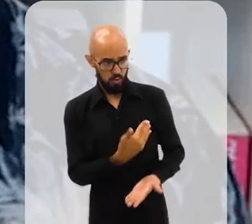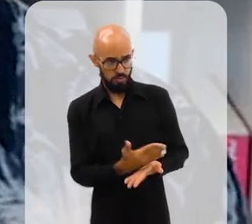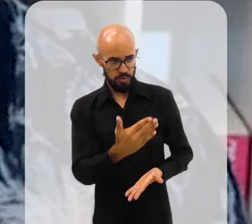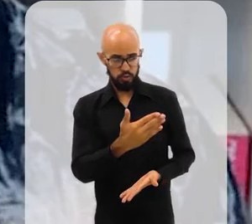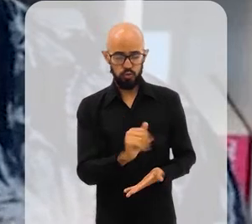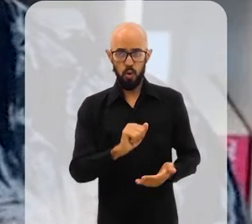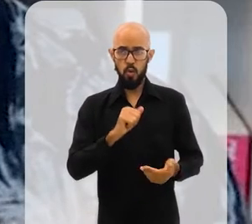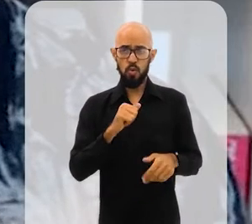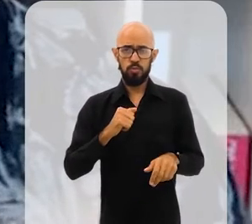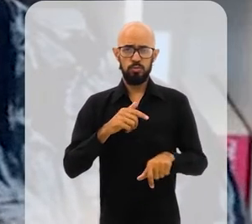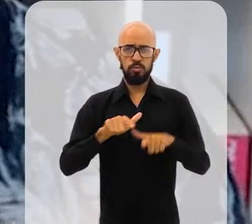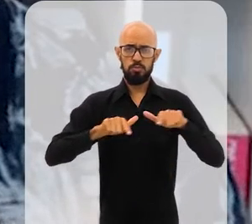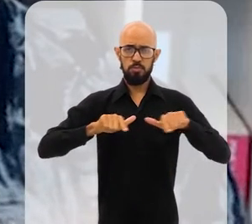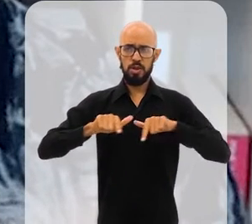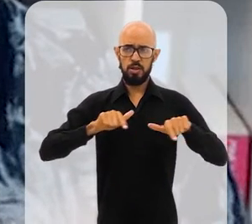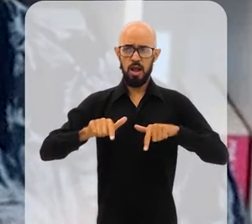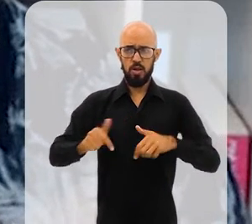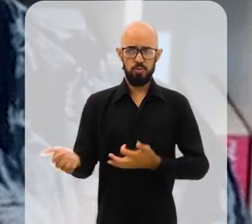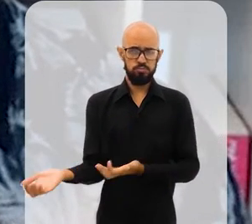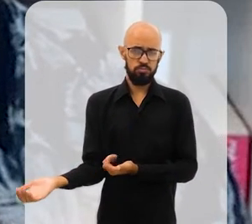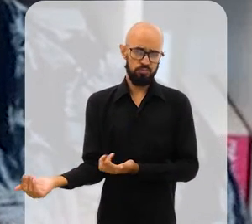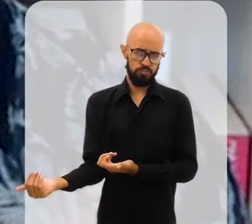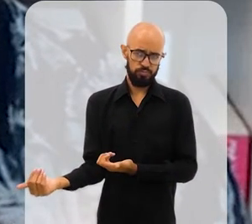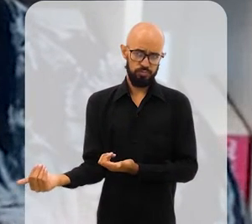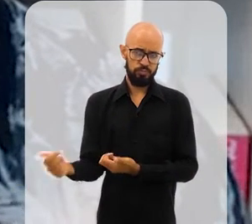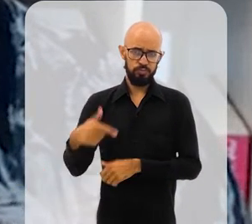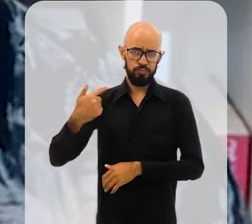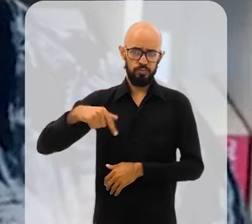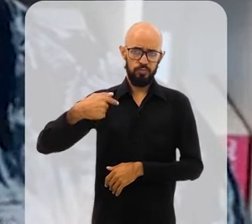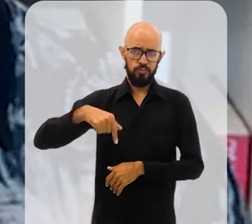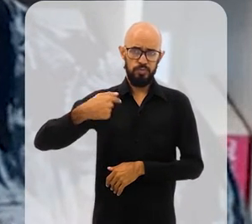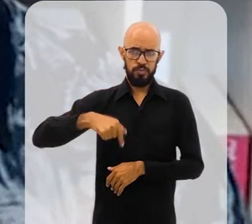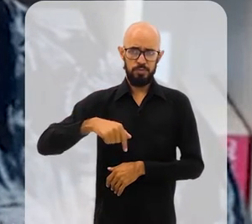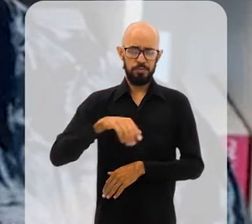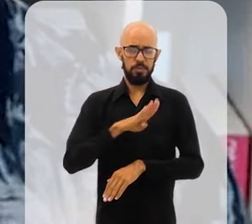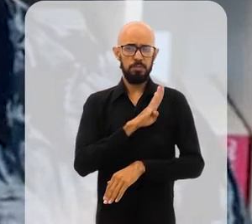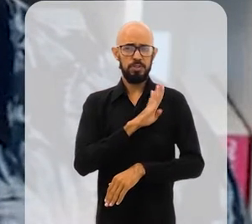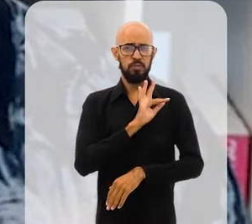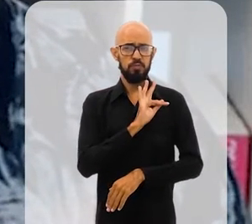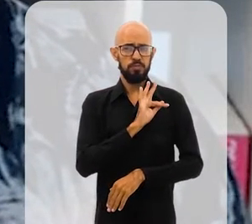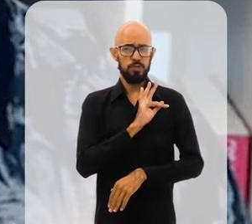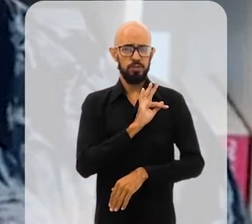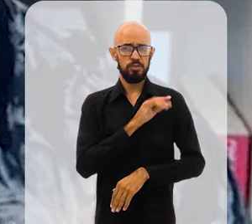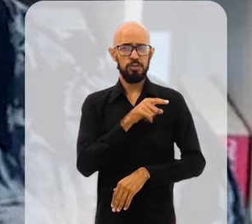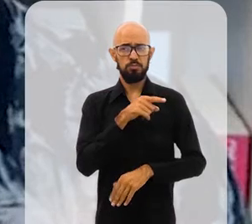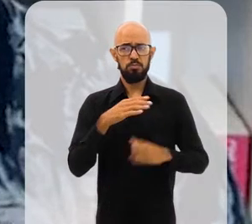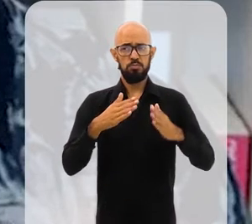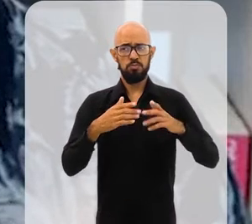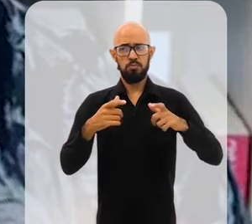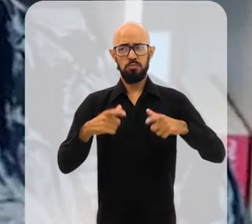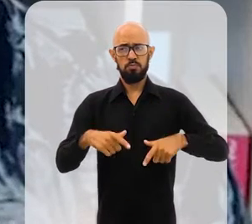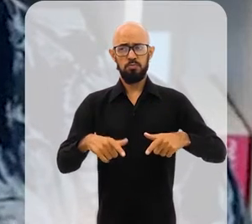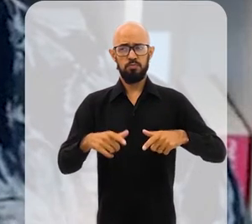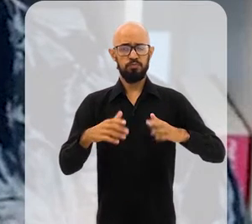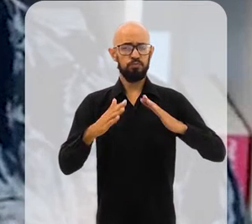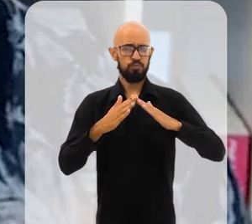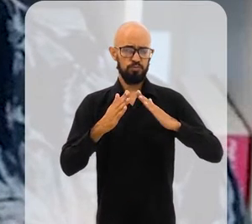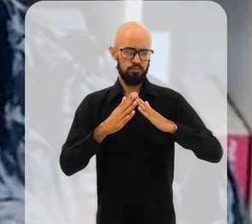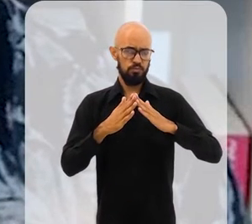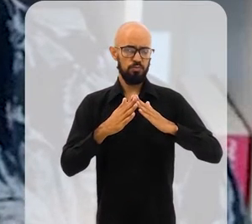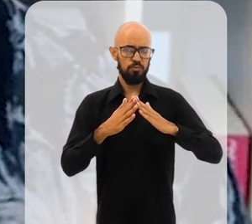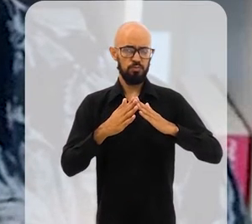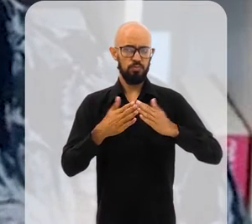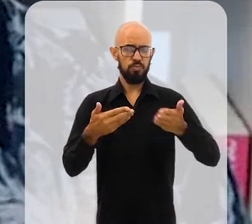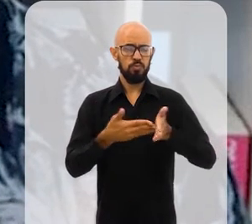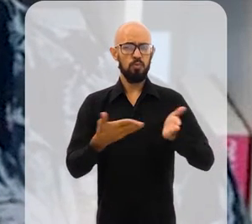começou a atuar no teatro ainda adolescente, no tempo de escola, em Queimados, na Baixada Fluminense, onde reside até hoje. Nasceu